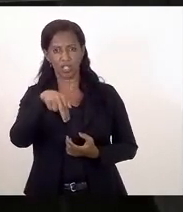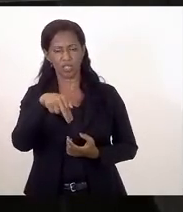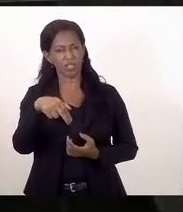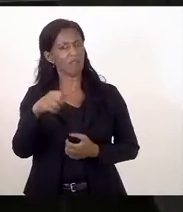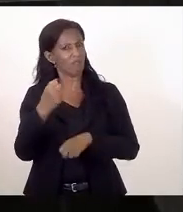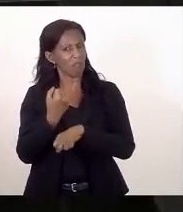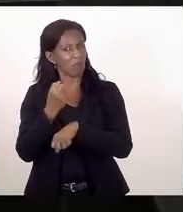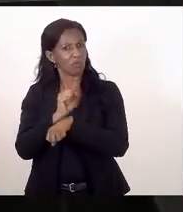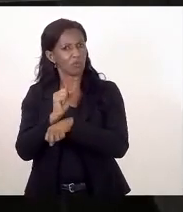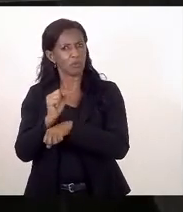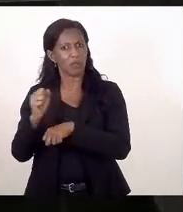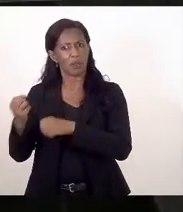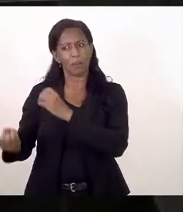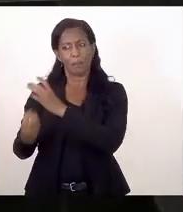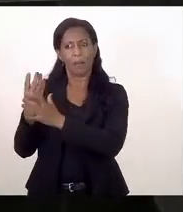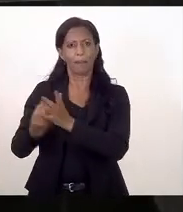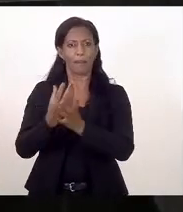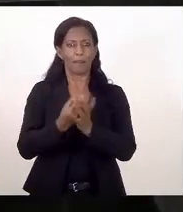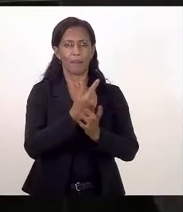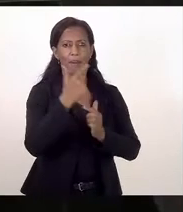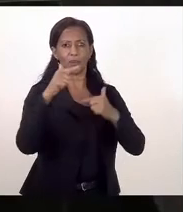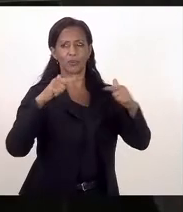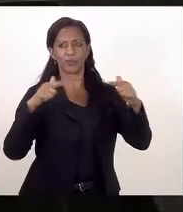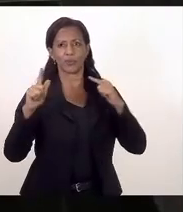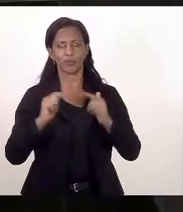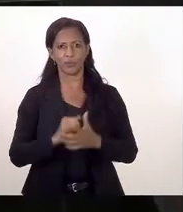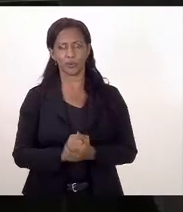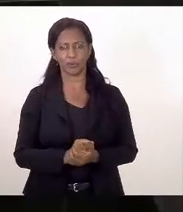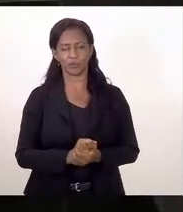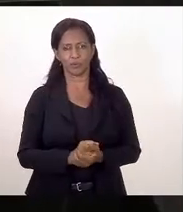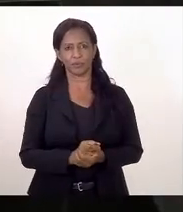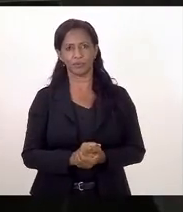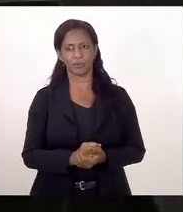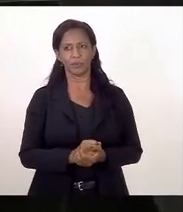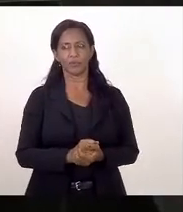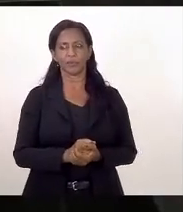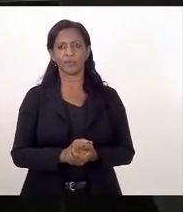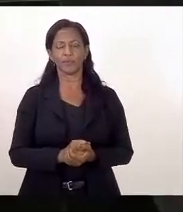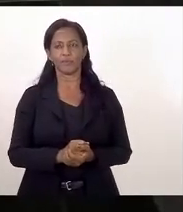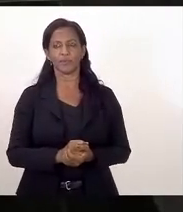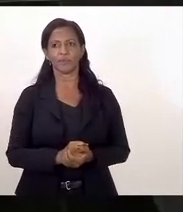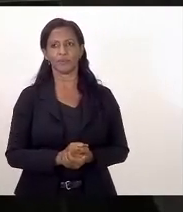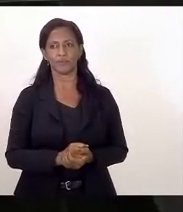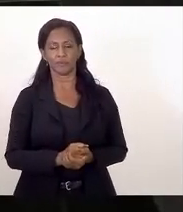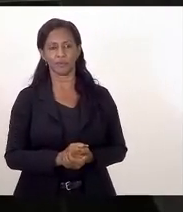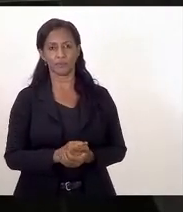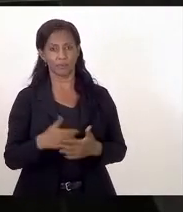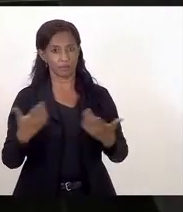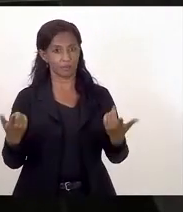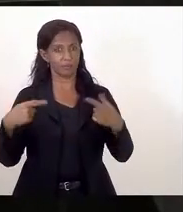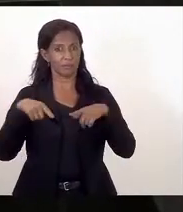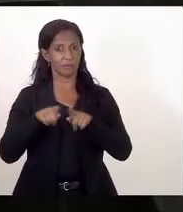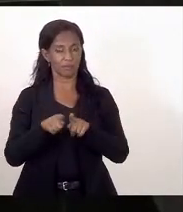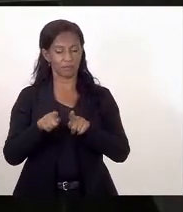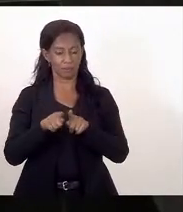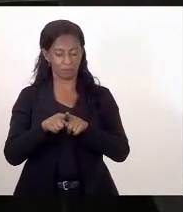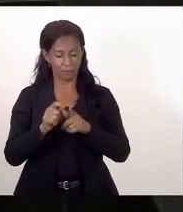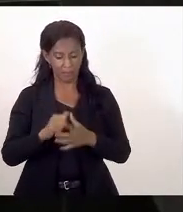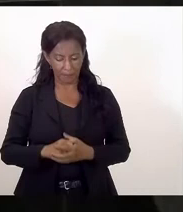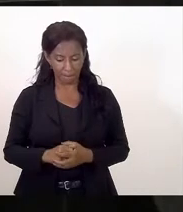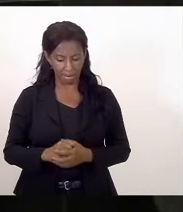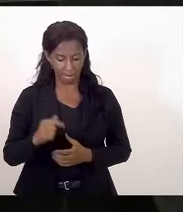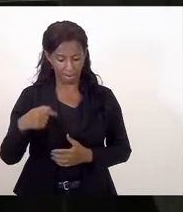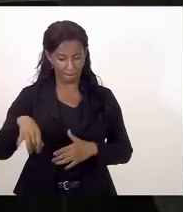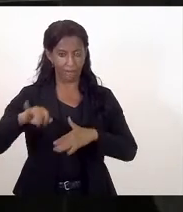outras. Muitas cidades brasileiras, inclusive o Rio de Janeiro, a cidade do Rio de Janeiro, a